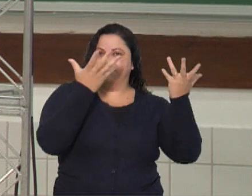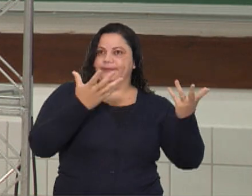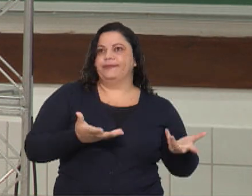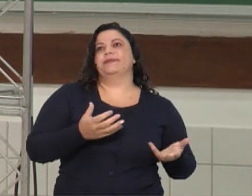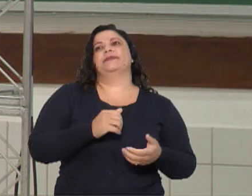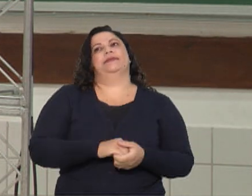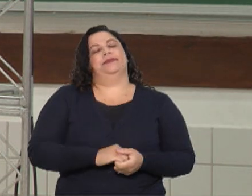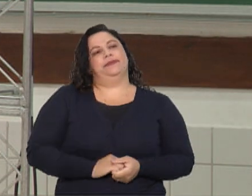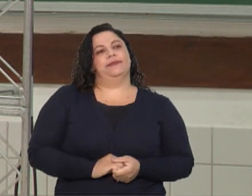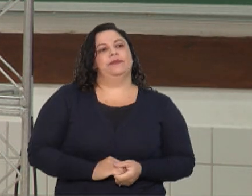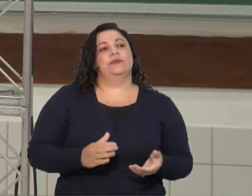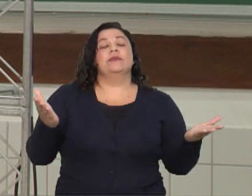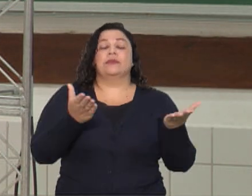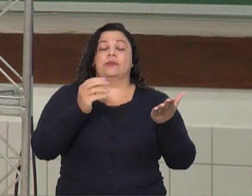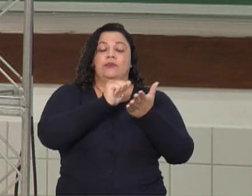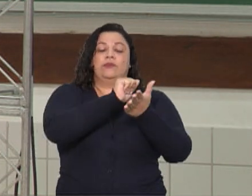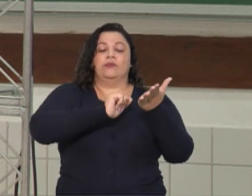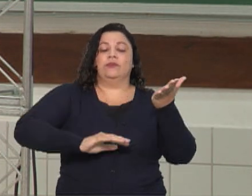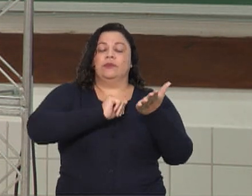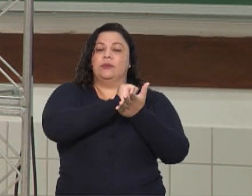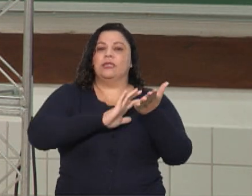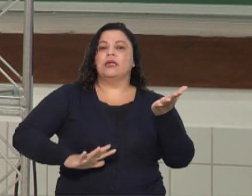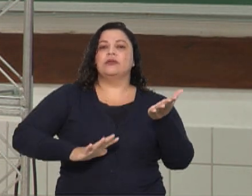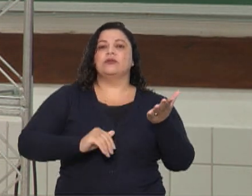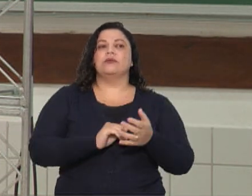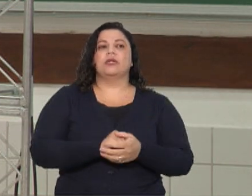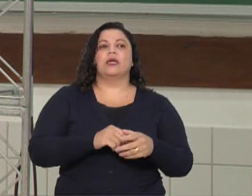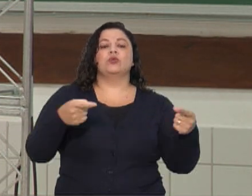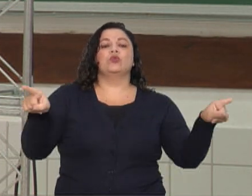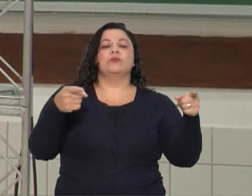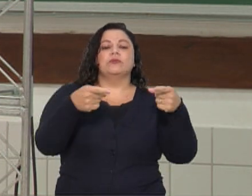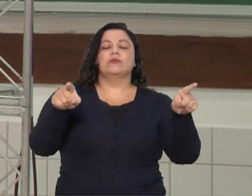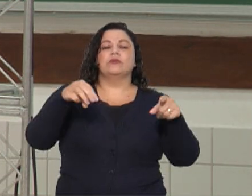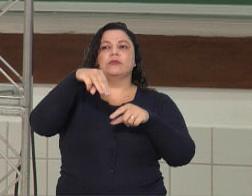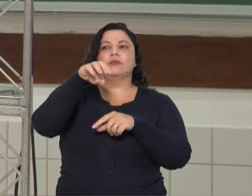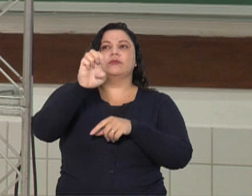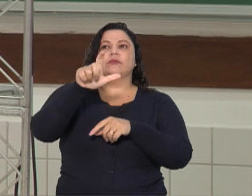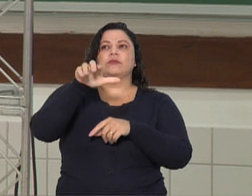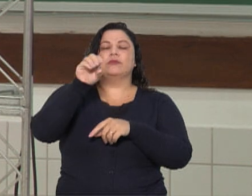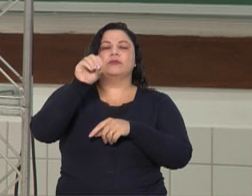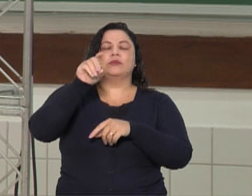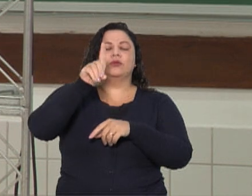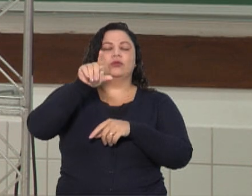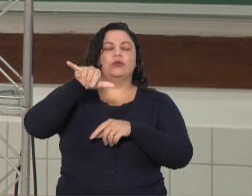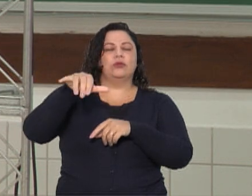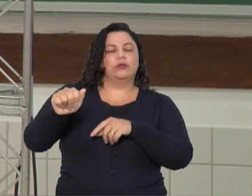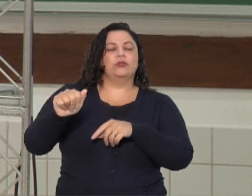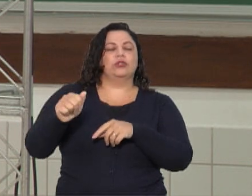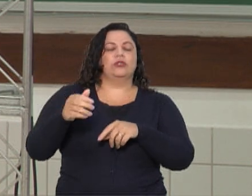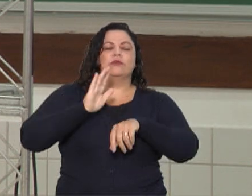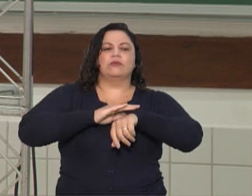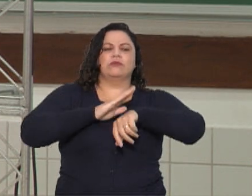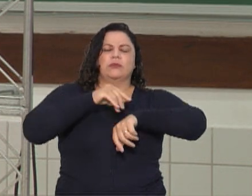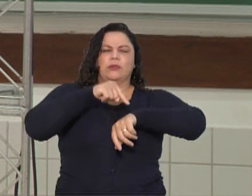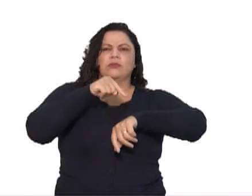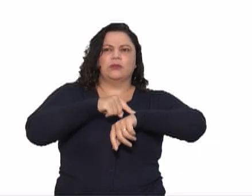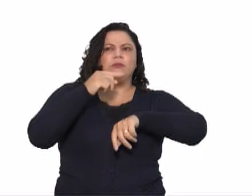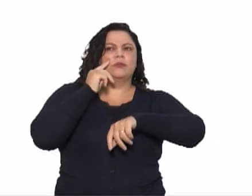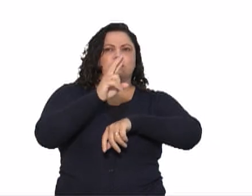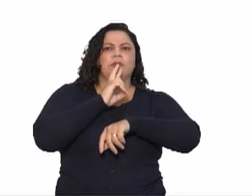Agora eu vou deixar um exercíciozinho para vocês sobre melodia. Vamos lá? Vou dar um tempinho para vocês